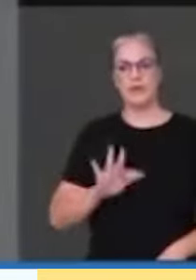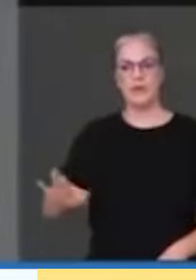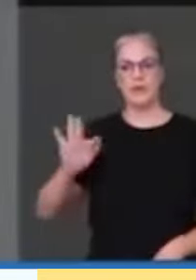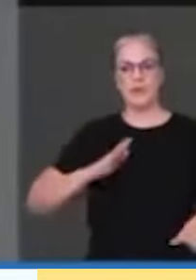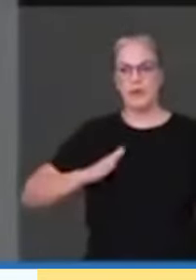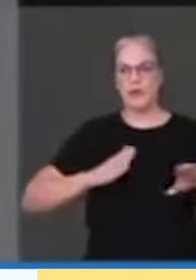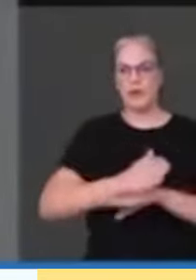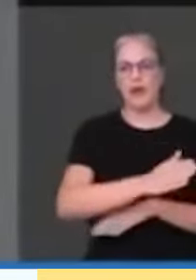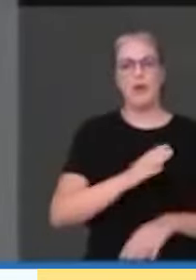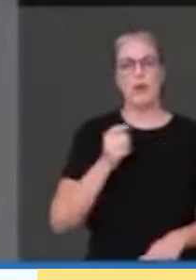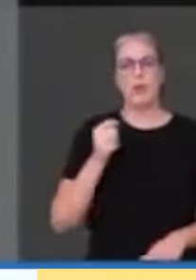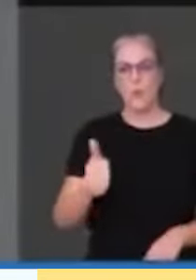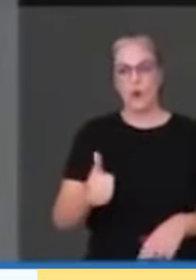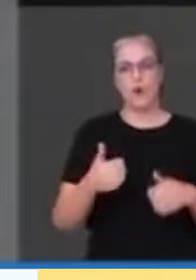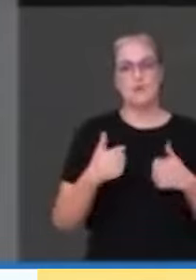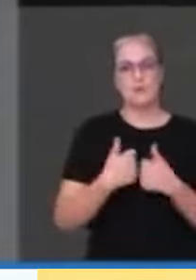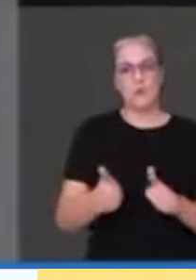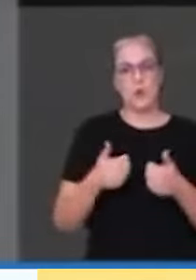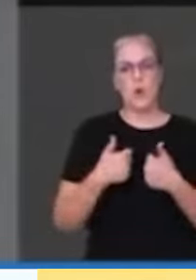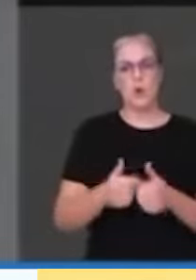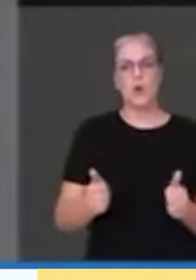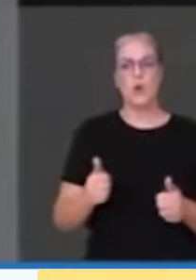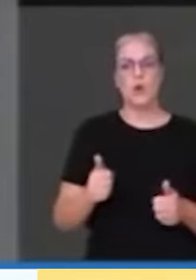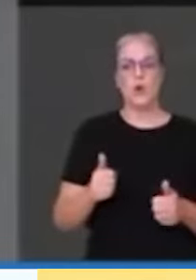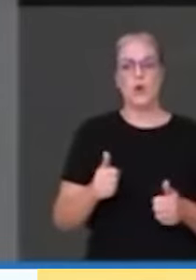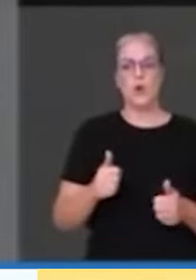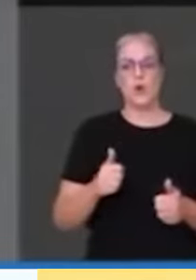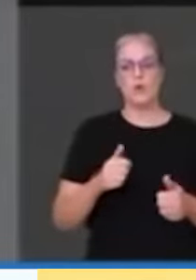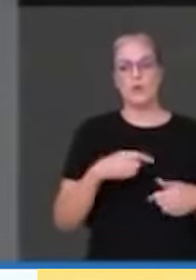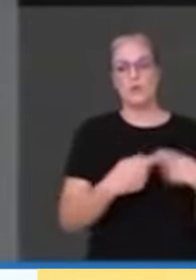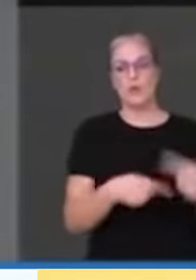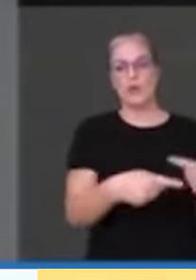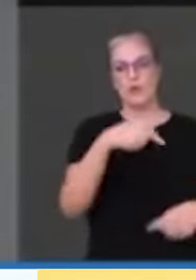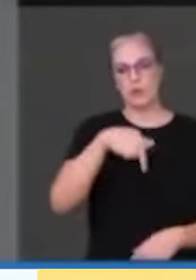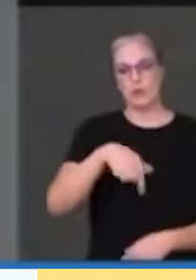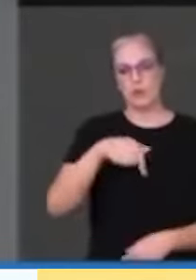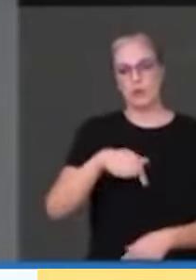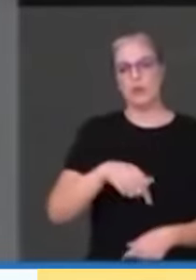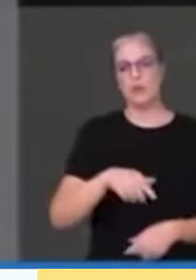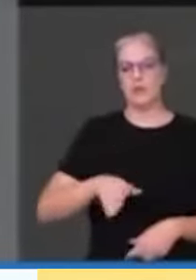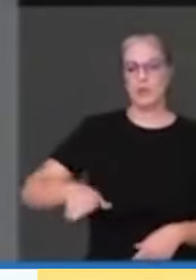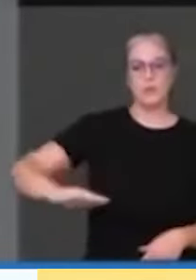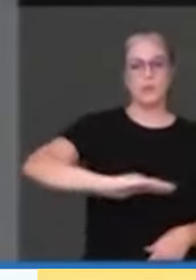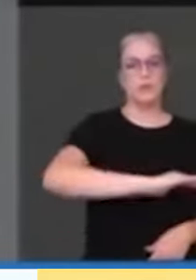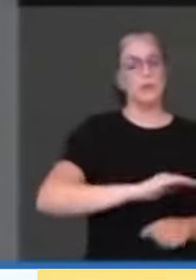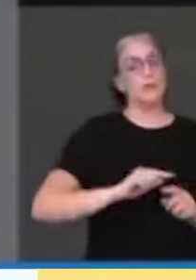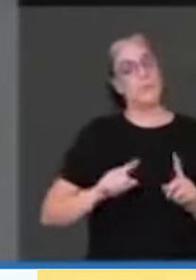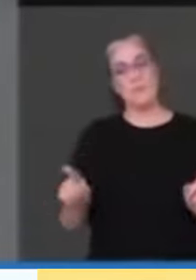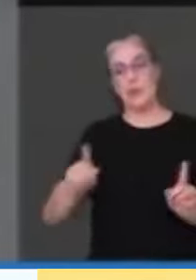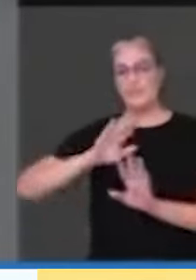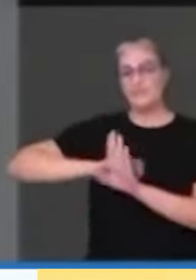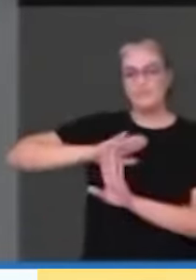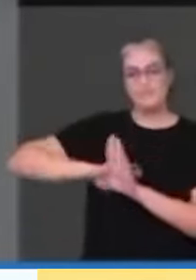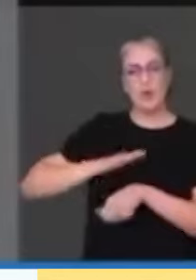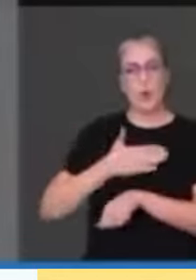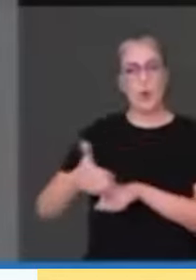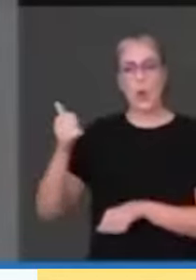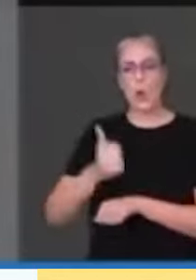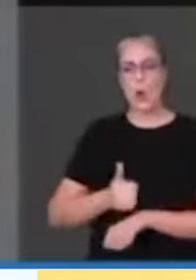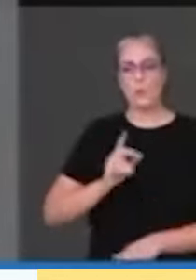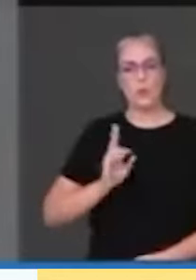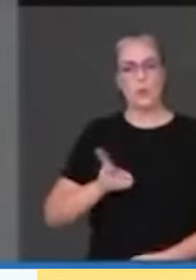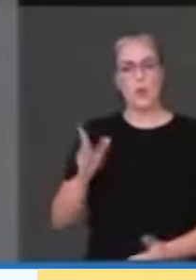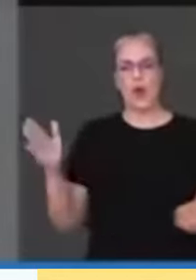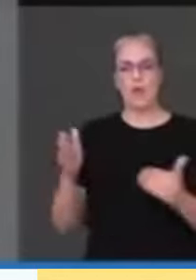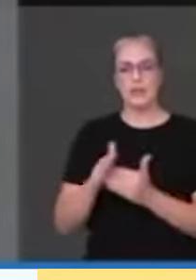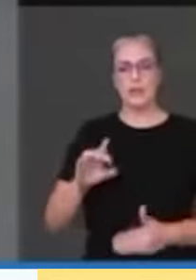dessas curvas aqui, desses viadutos de Brasília. E a trama golpista continuada que culminou com o 8 de